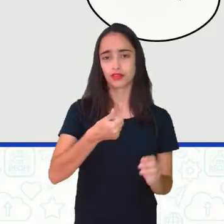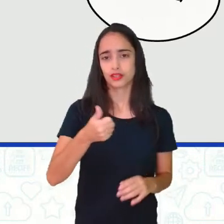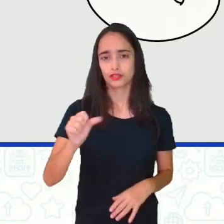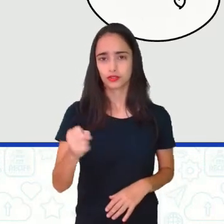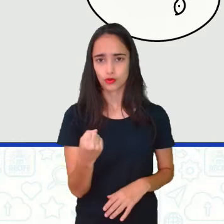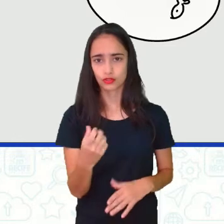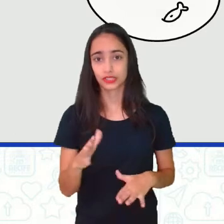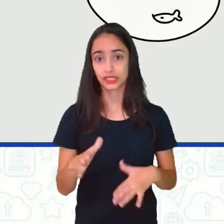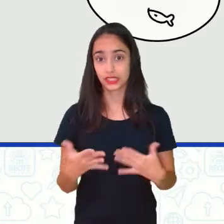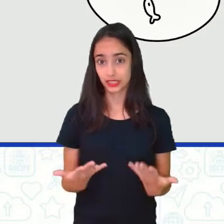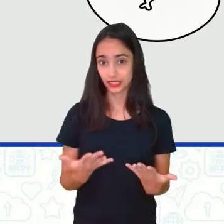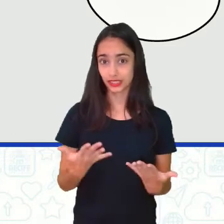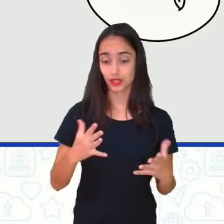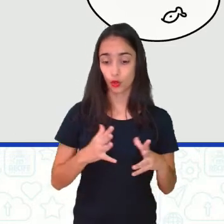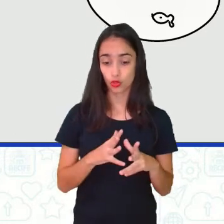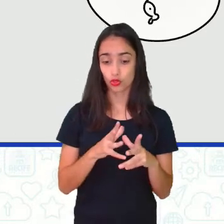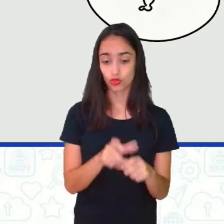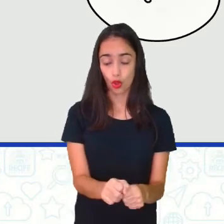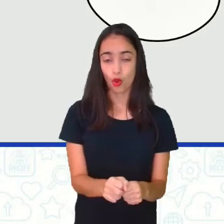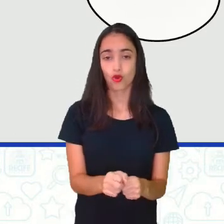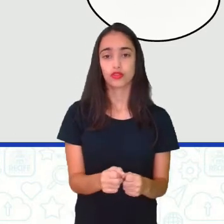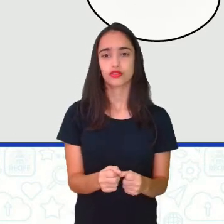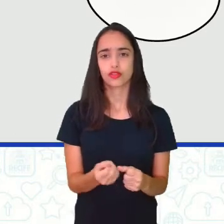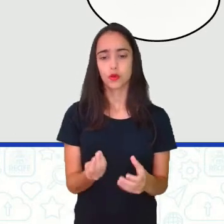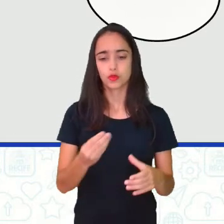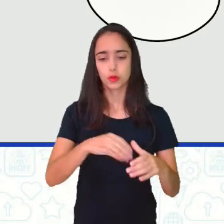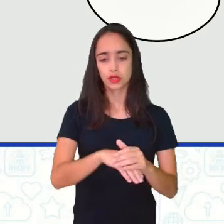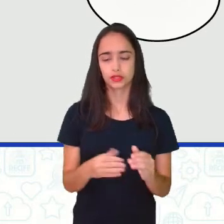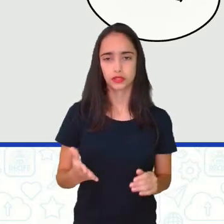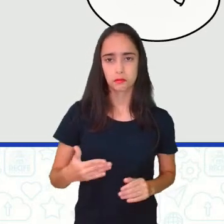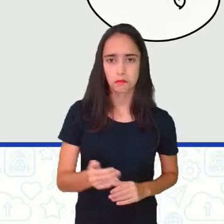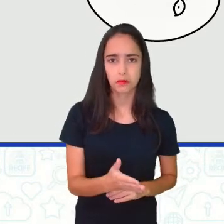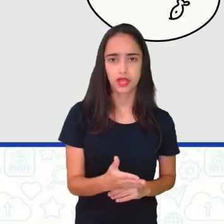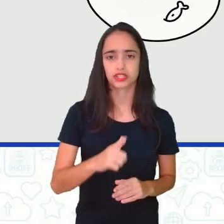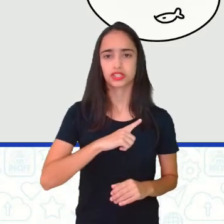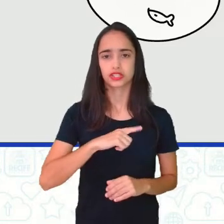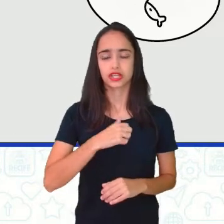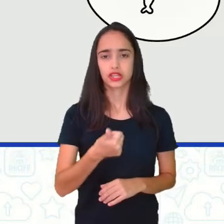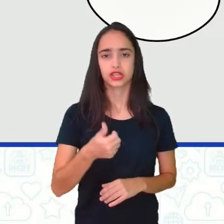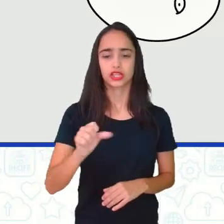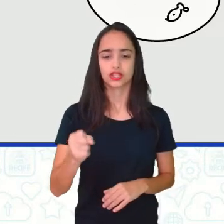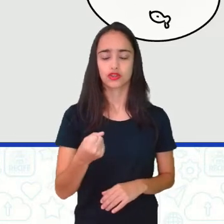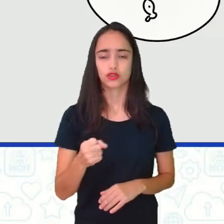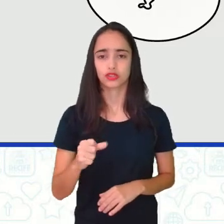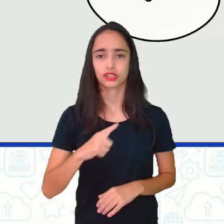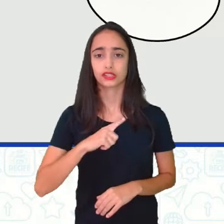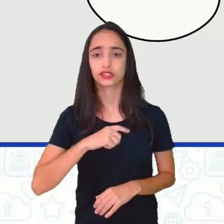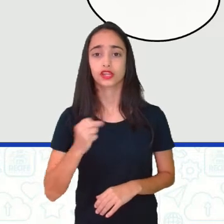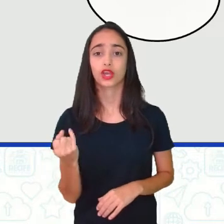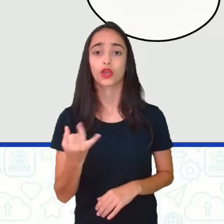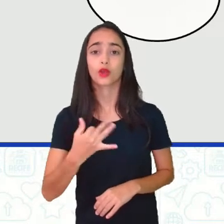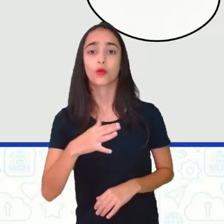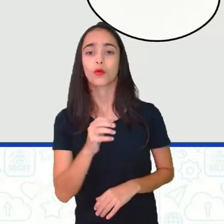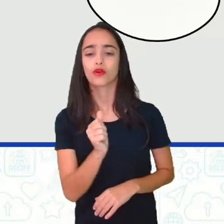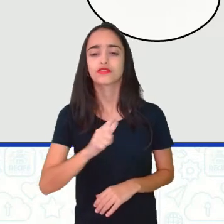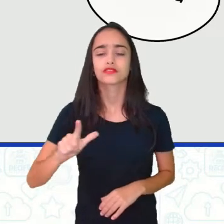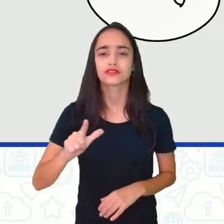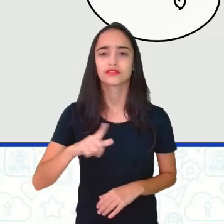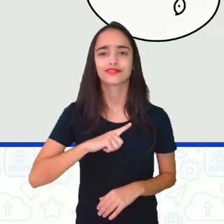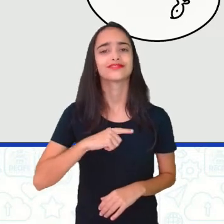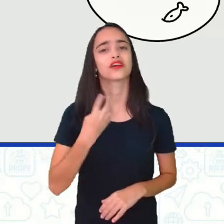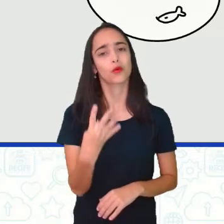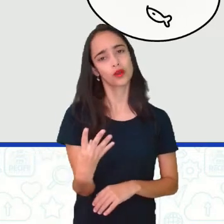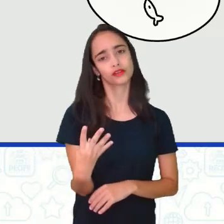Então, o total de peixinhos daquele aquário são 18 peixinhos. Eu tenho quantos azuis? Eu tenho